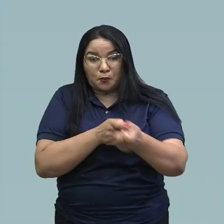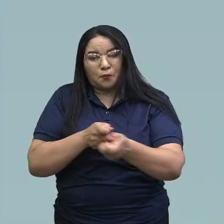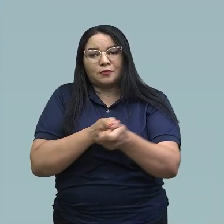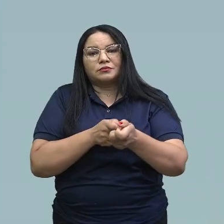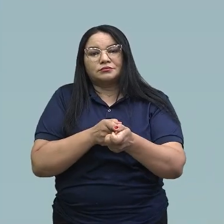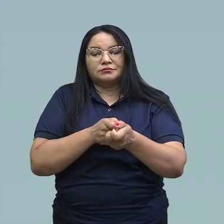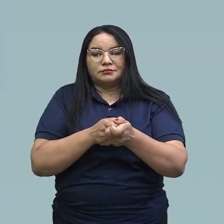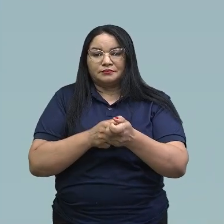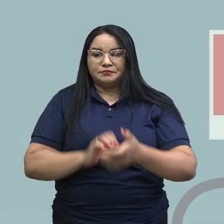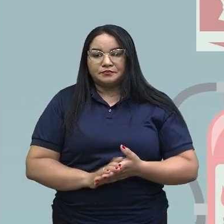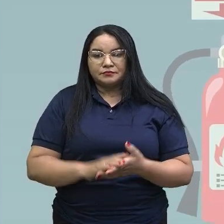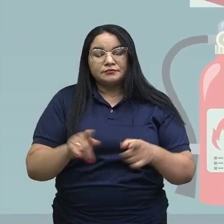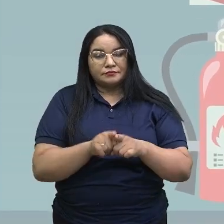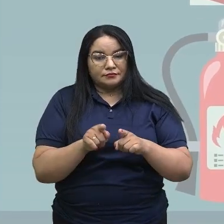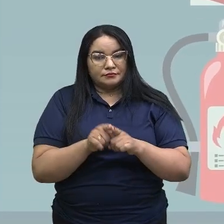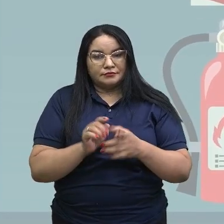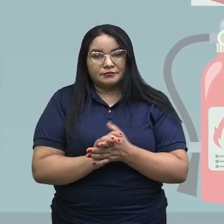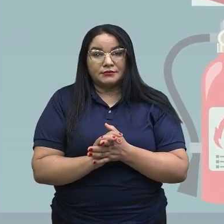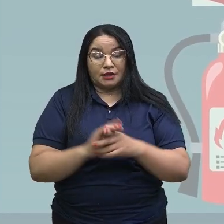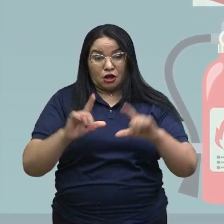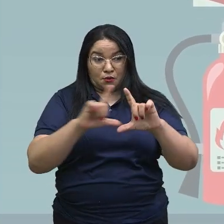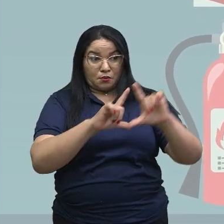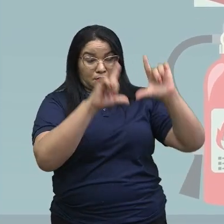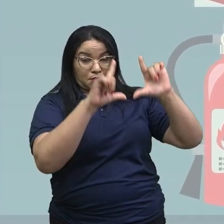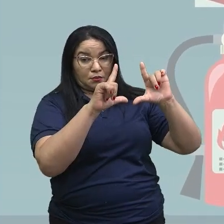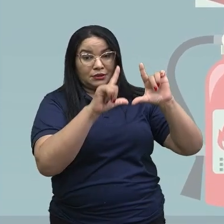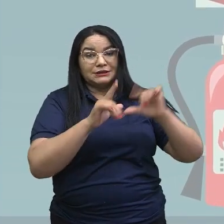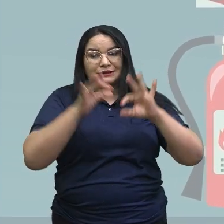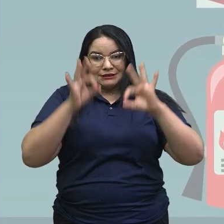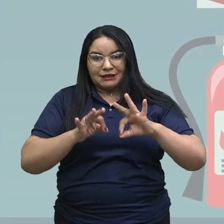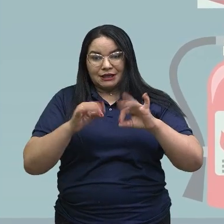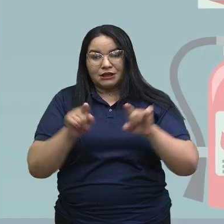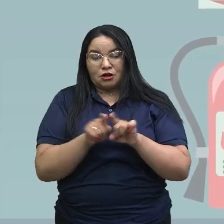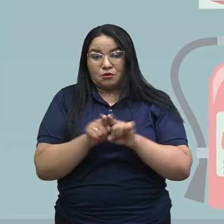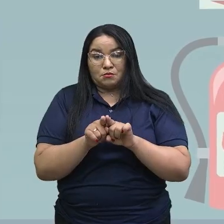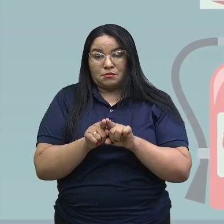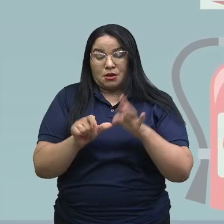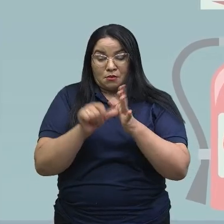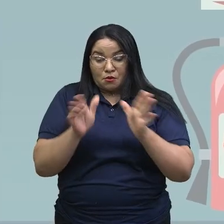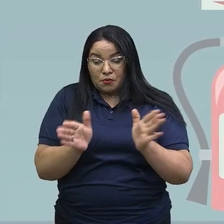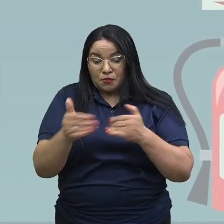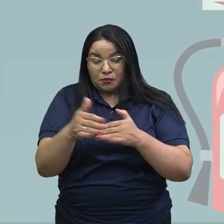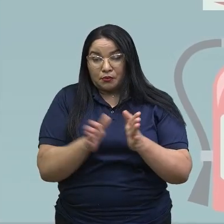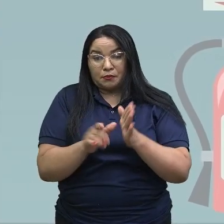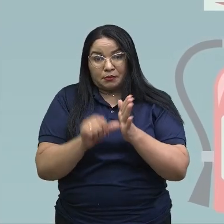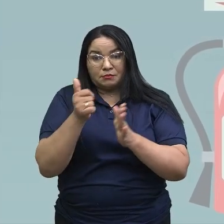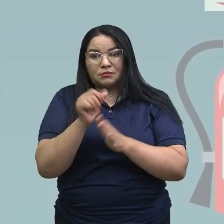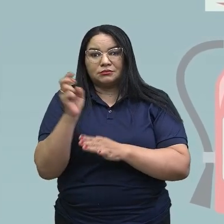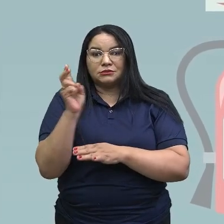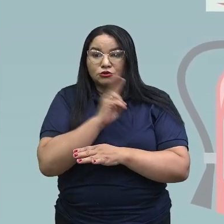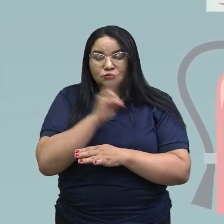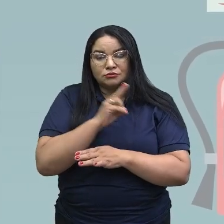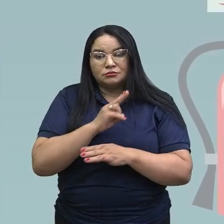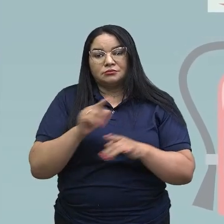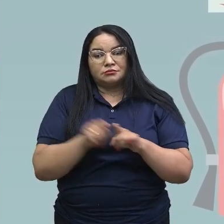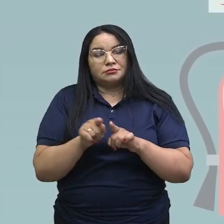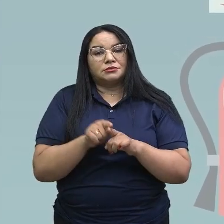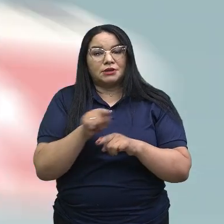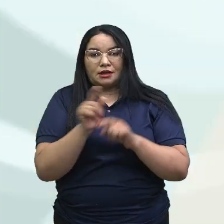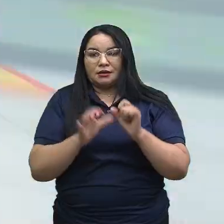A sinalização correta e um kit de primeiros socorros garantem respostas rápidas em situações de risco.